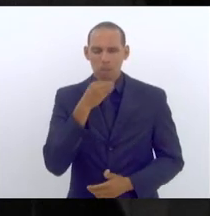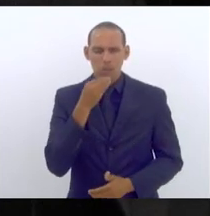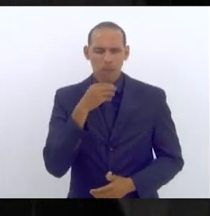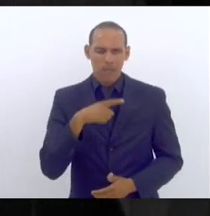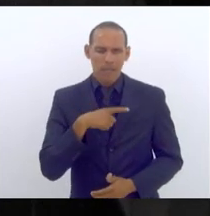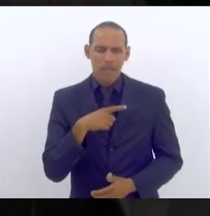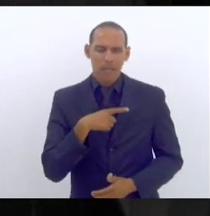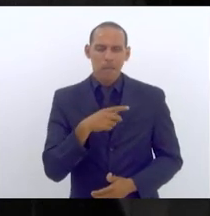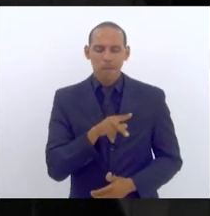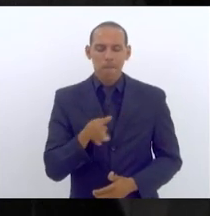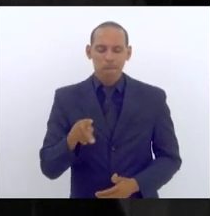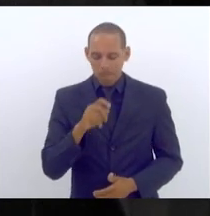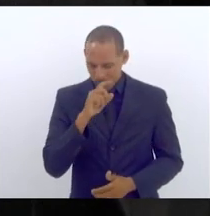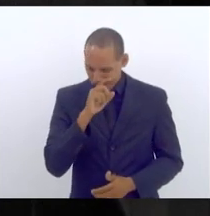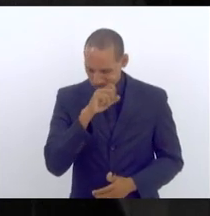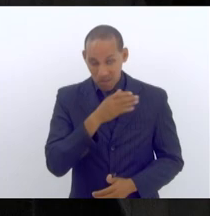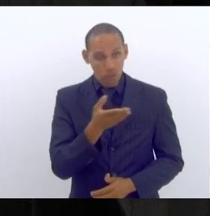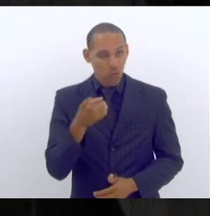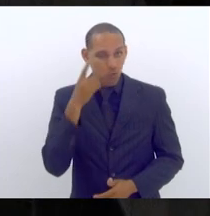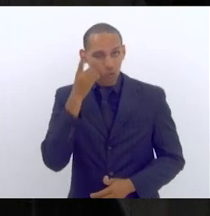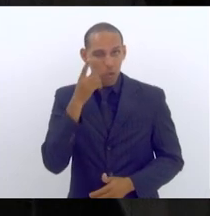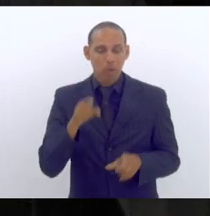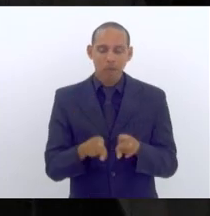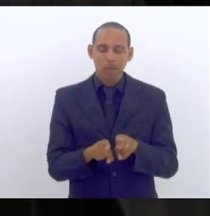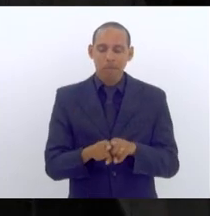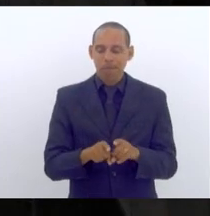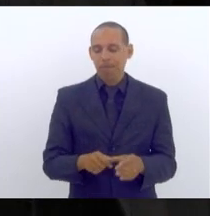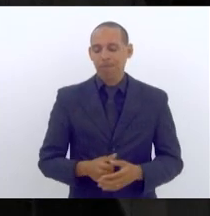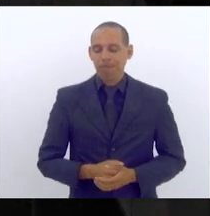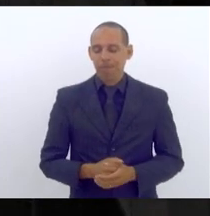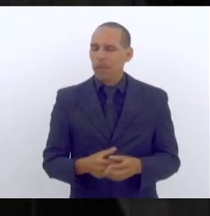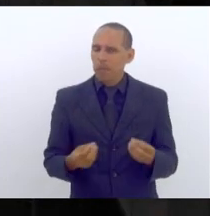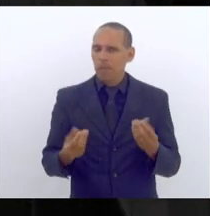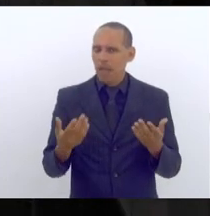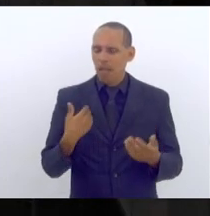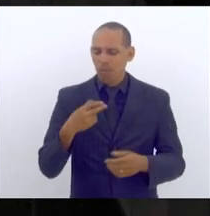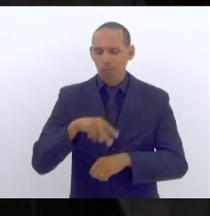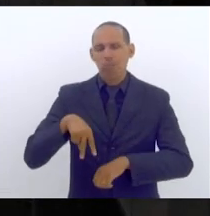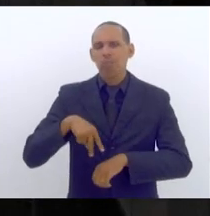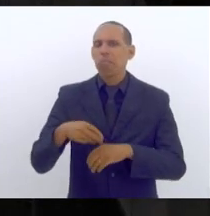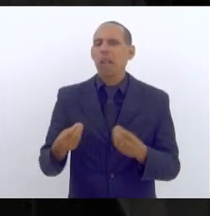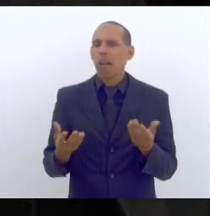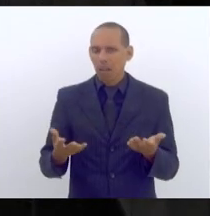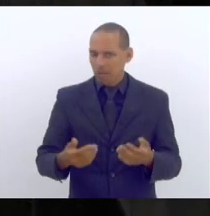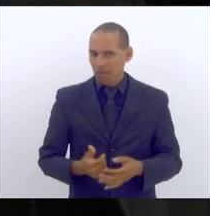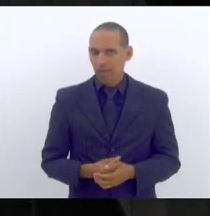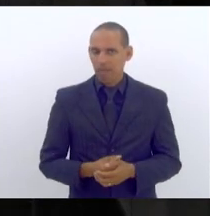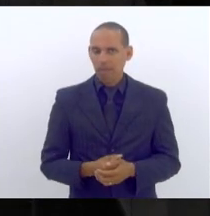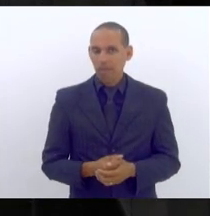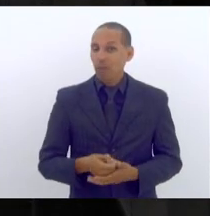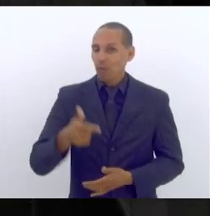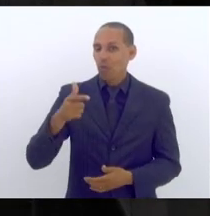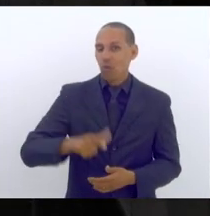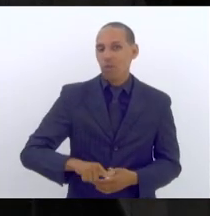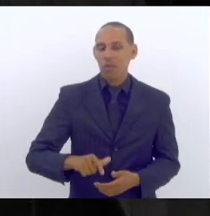senhora Presidente senhores Deputados para mais uma vez